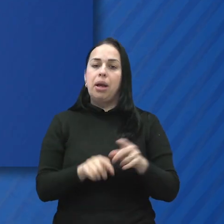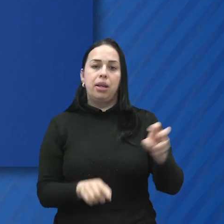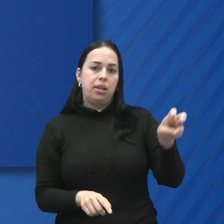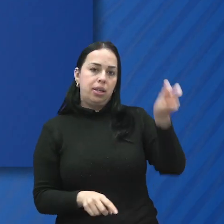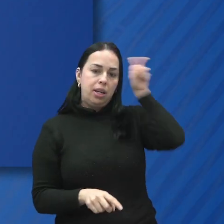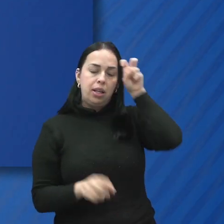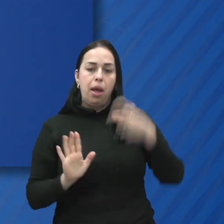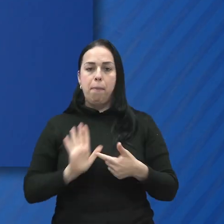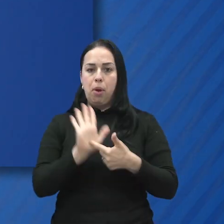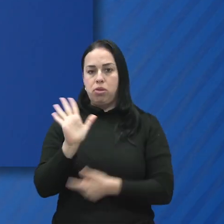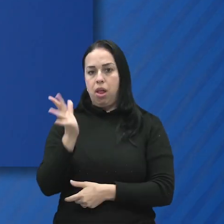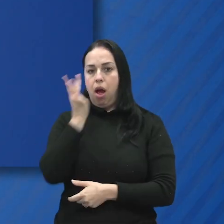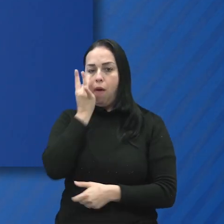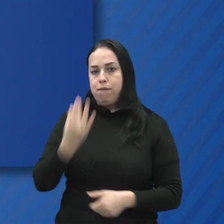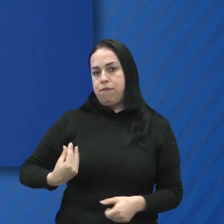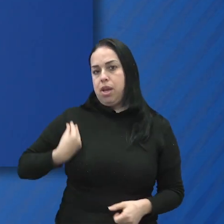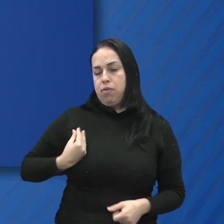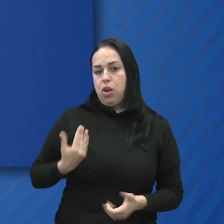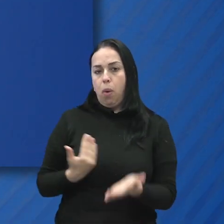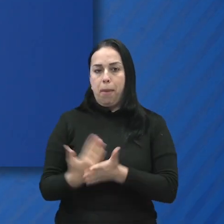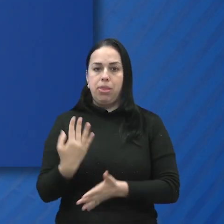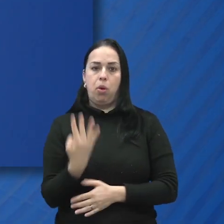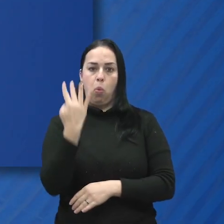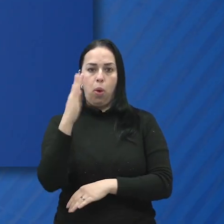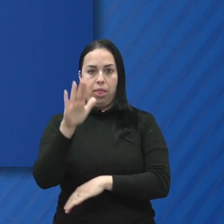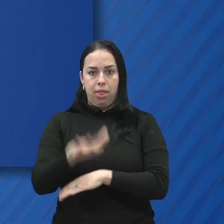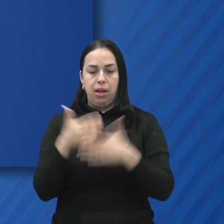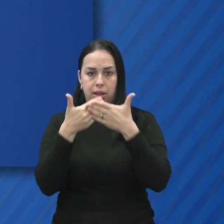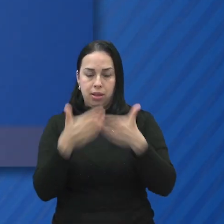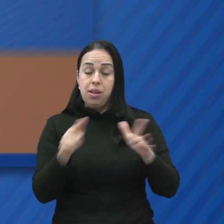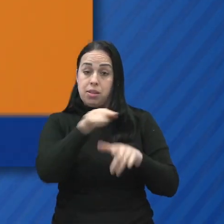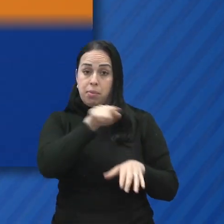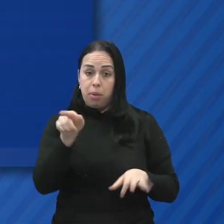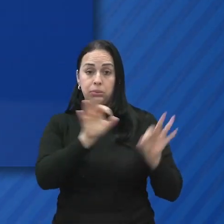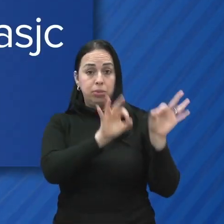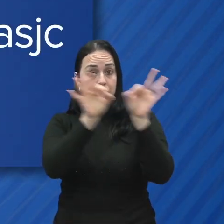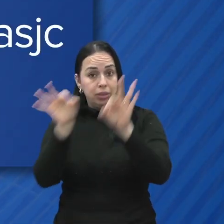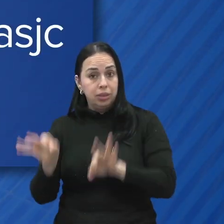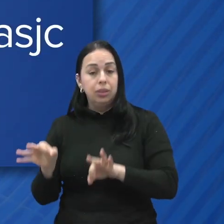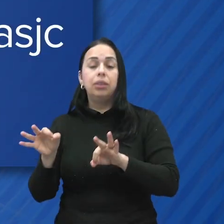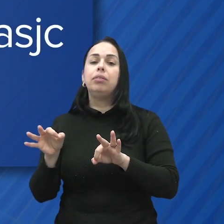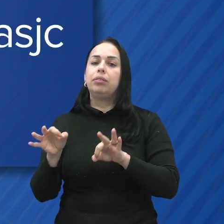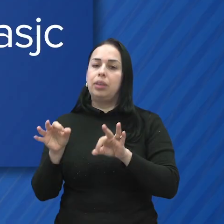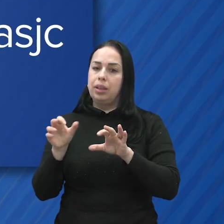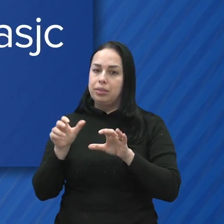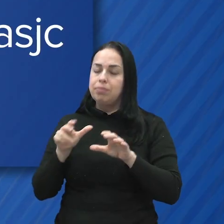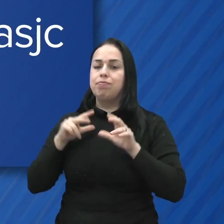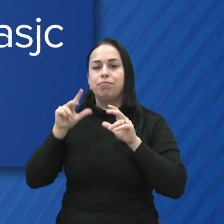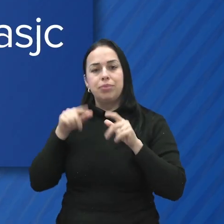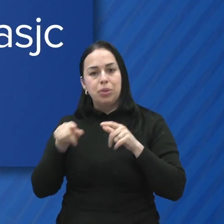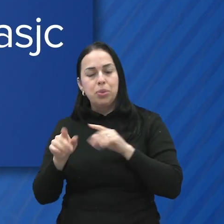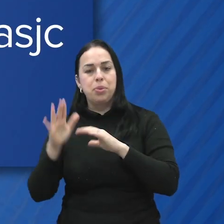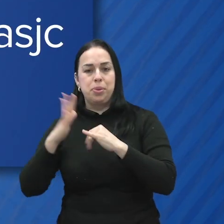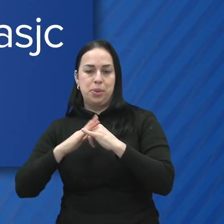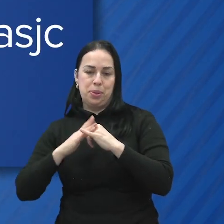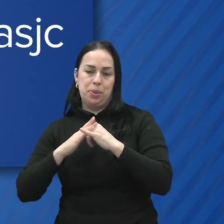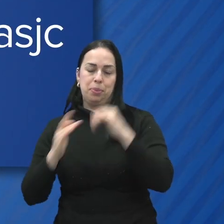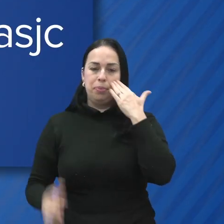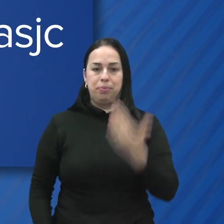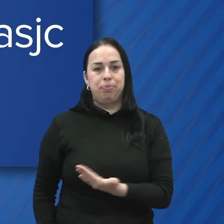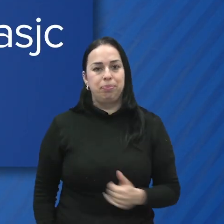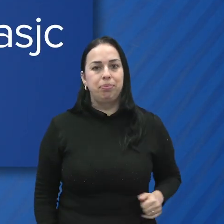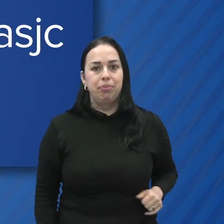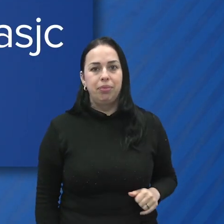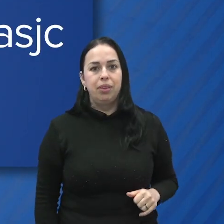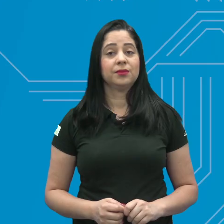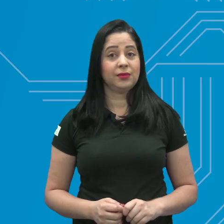terças e quintas, com transmissão ao vivo a partir das 4 da tarde. Você pode acompanhar os trabalhos em plenário na íntegra no nosso